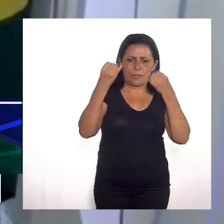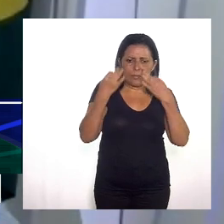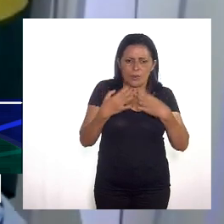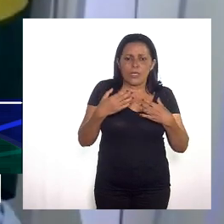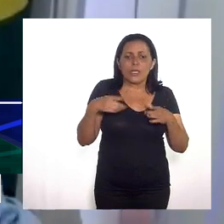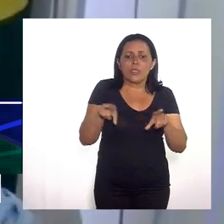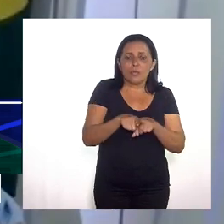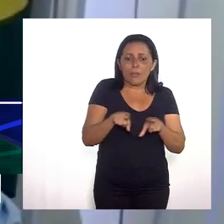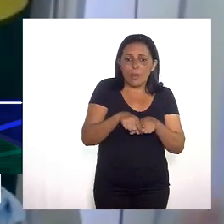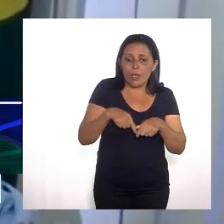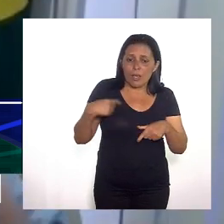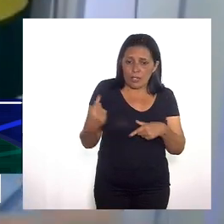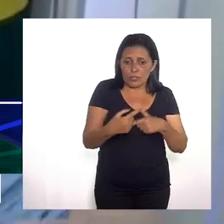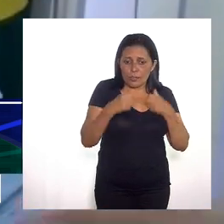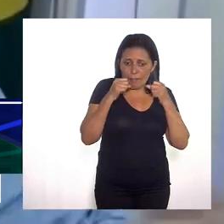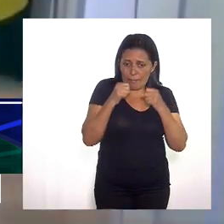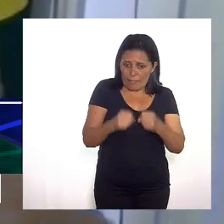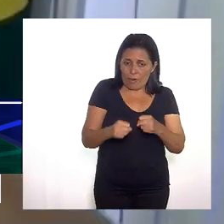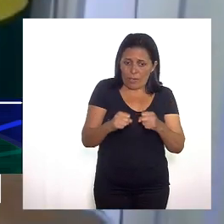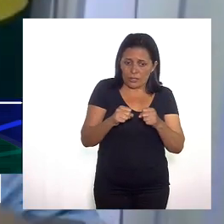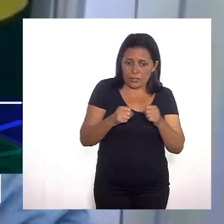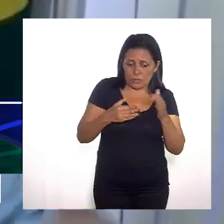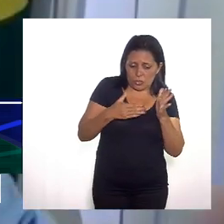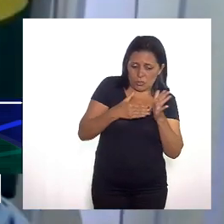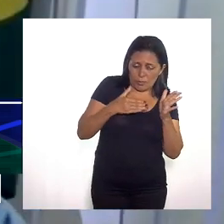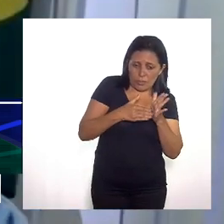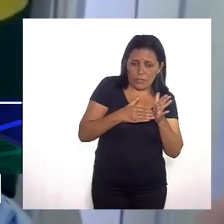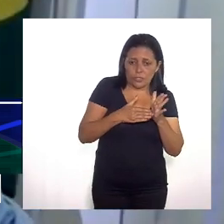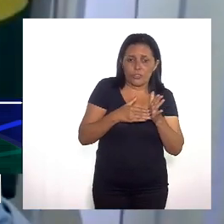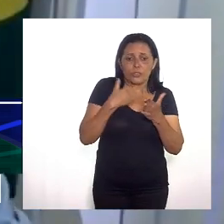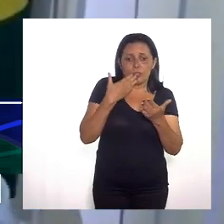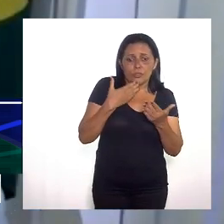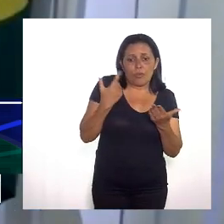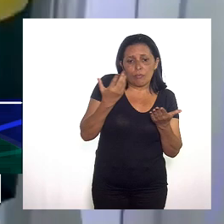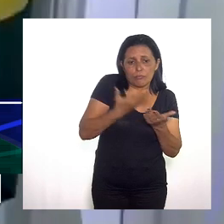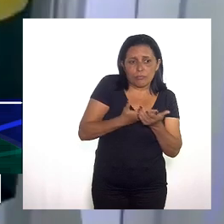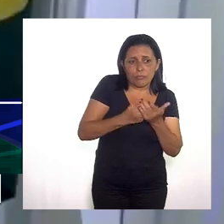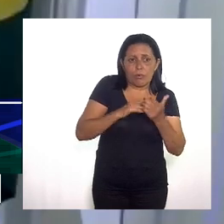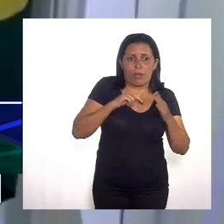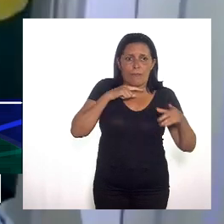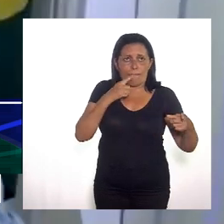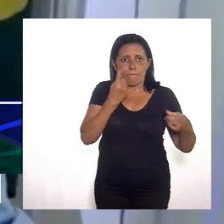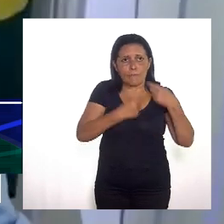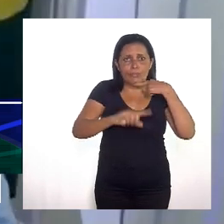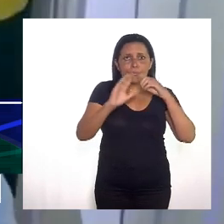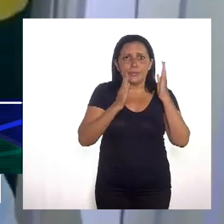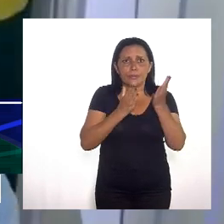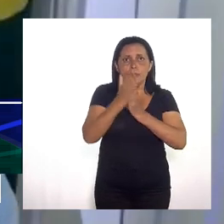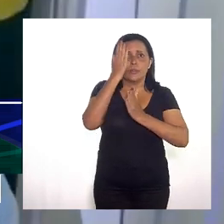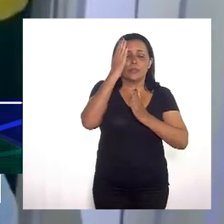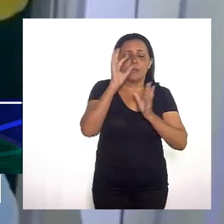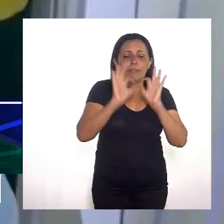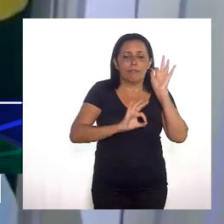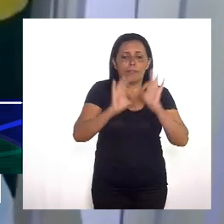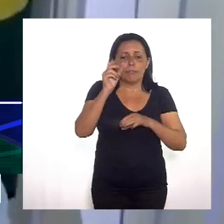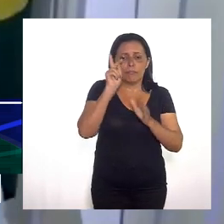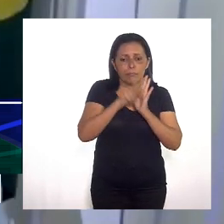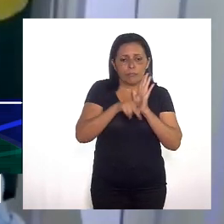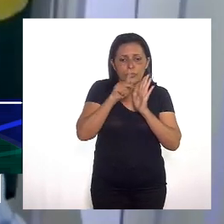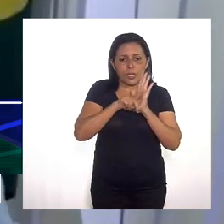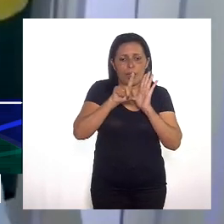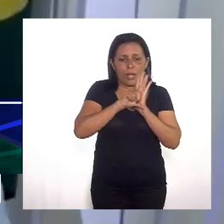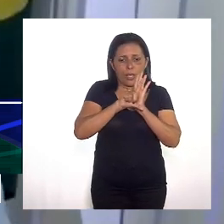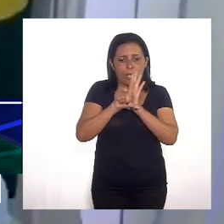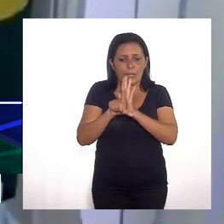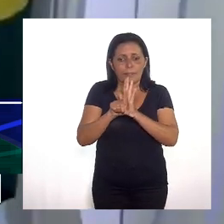ao mesmo tempo, a gente pode, dentro dos nossos limites, que nós não podemos tudo, também avançar com o projeto de lei. Eu citei esse projeto agora, que